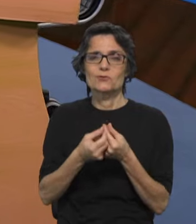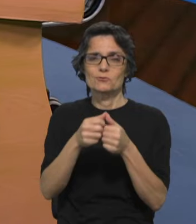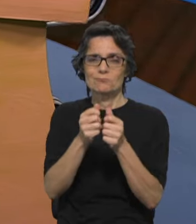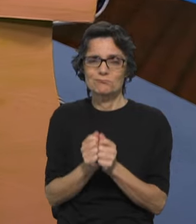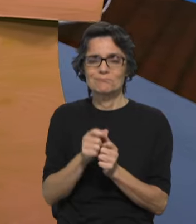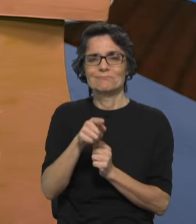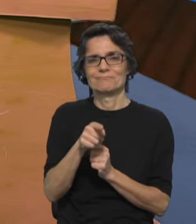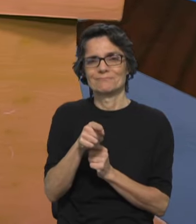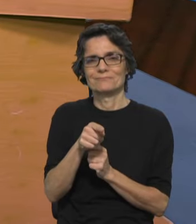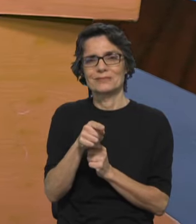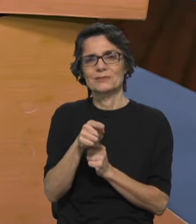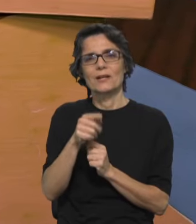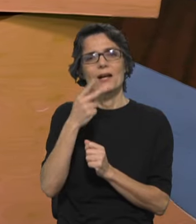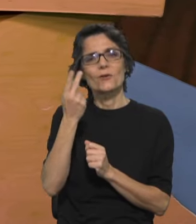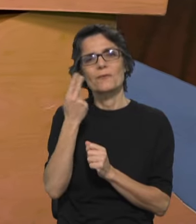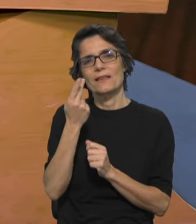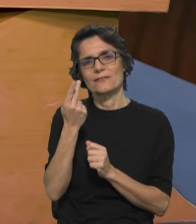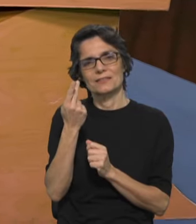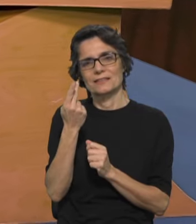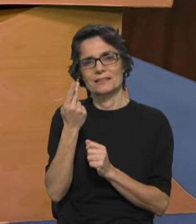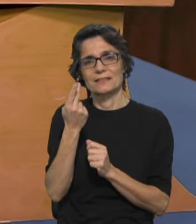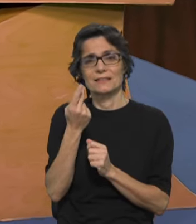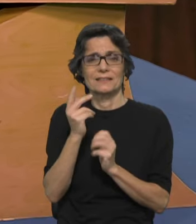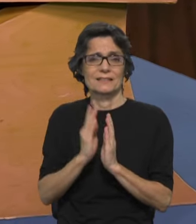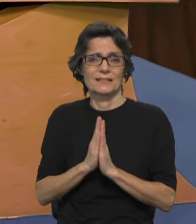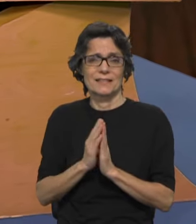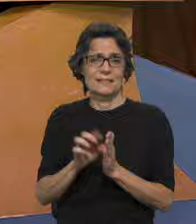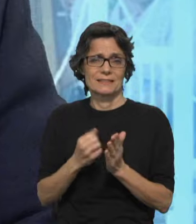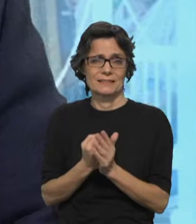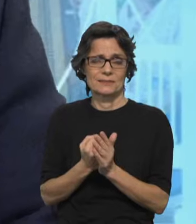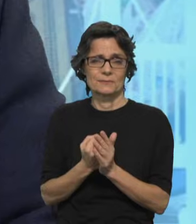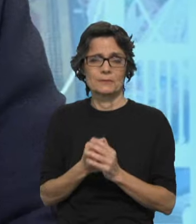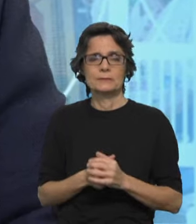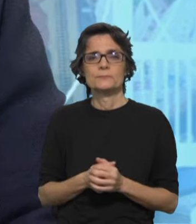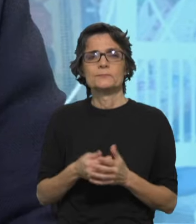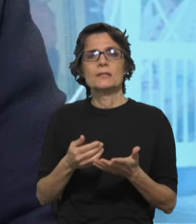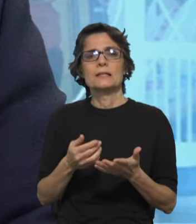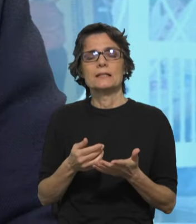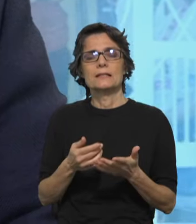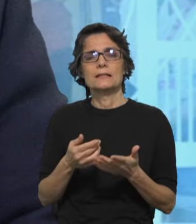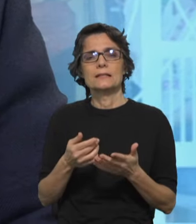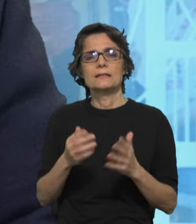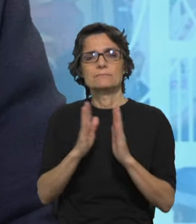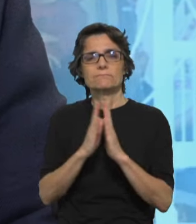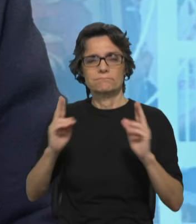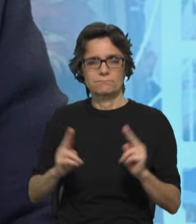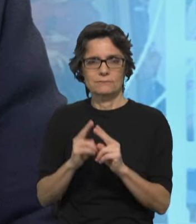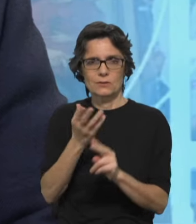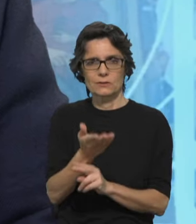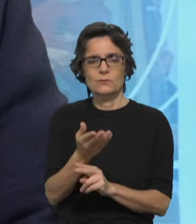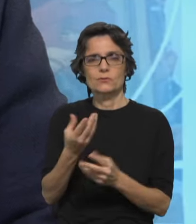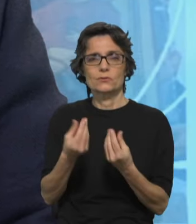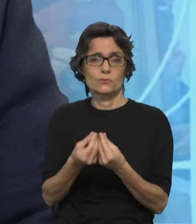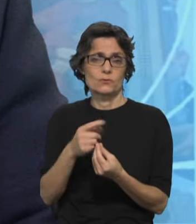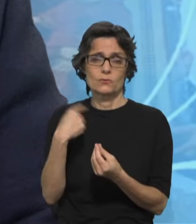da Igreja, como o Concílio lhe chamou desde logo. E acaba por ser assim no dia-a-dia da vida de uma